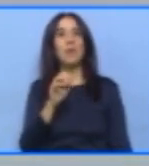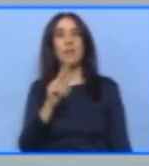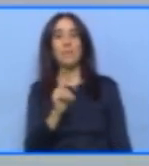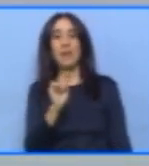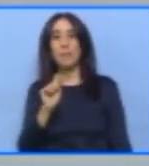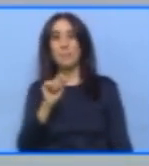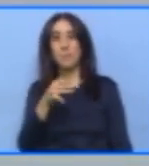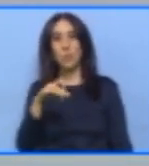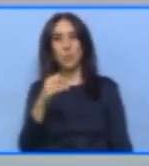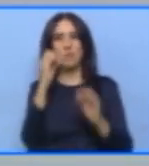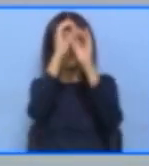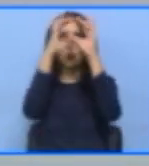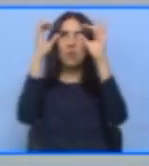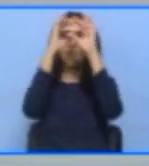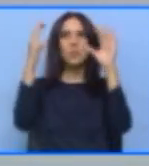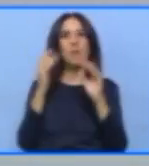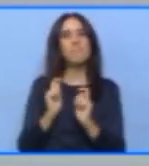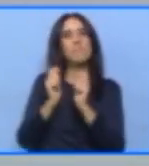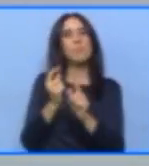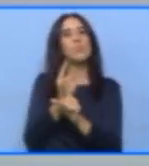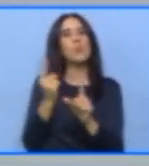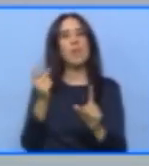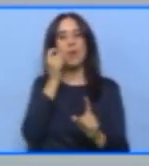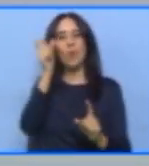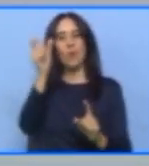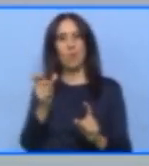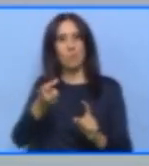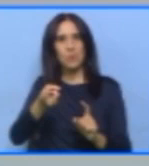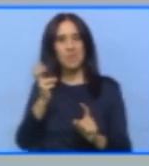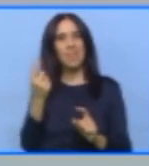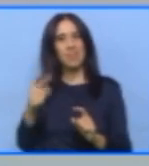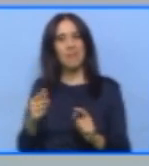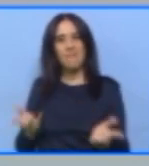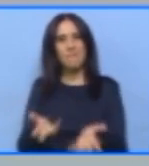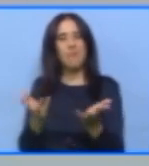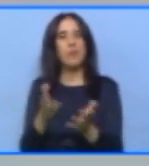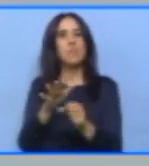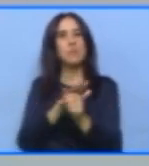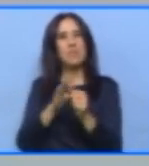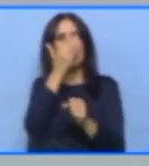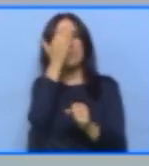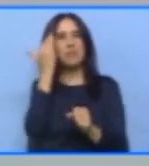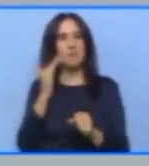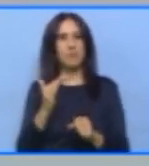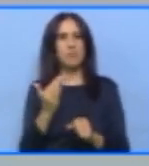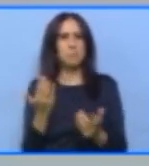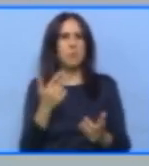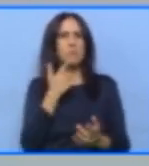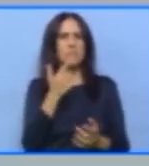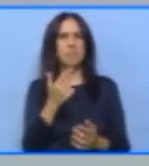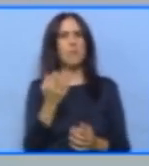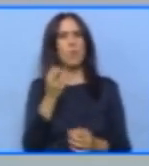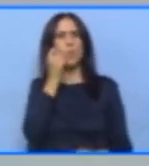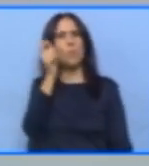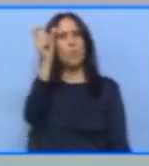chama-lhe visionário. Porquê? A ousadia deste homem, a coragem de enfrentar-se numa situação difícil. Podemos dizer que este foi um